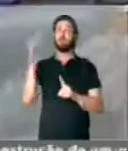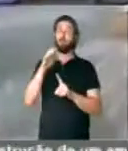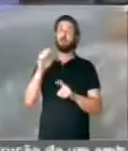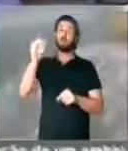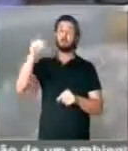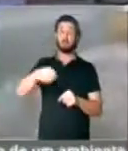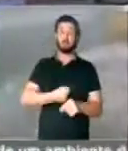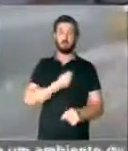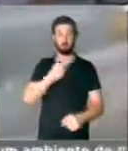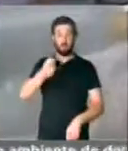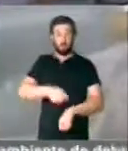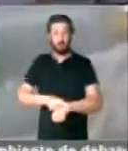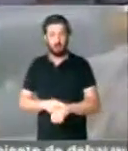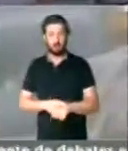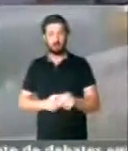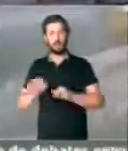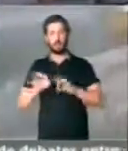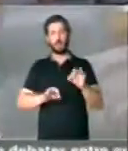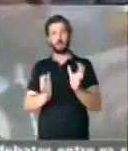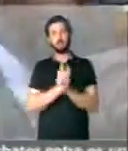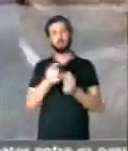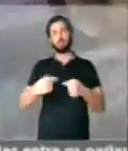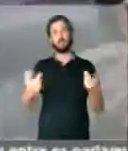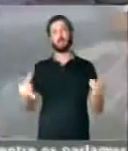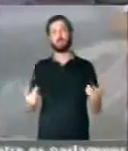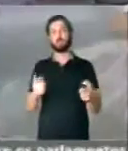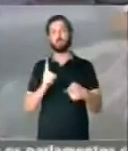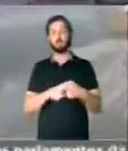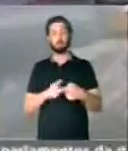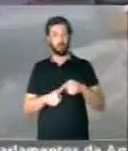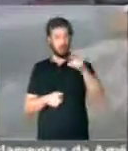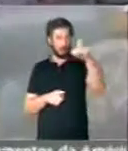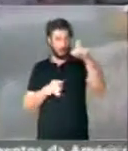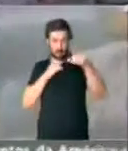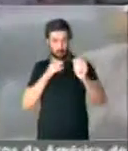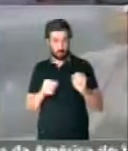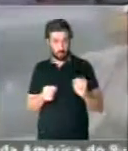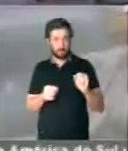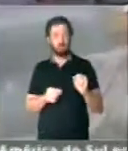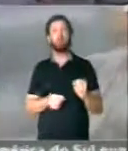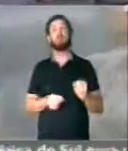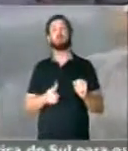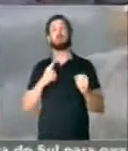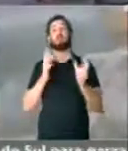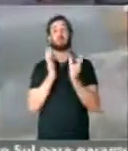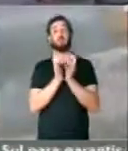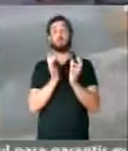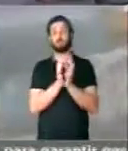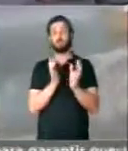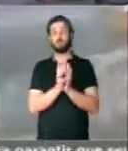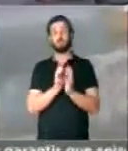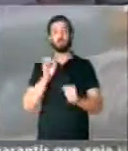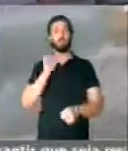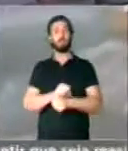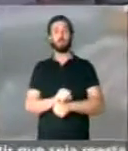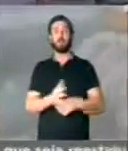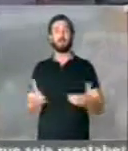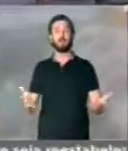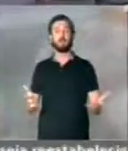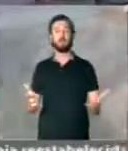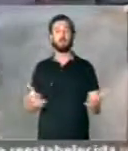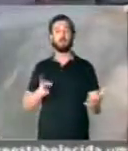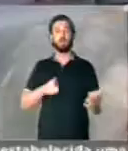na vida imediatamente das organizações partidárias. Porque essas, por exemplo, terão seus diretórios suspensos, o